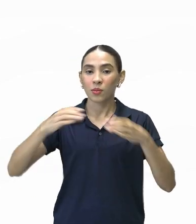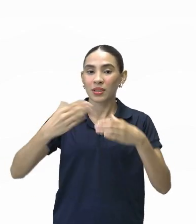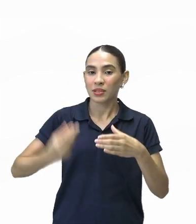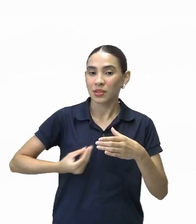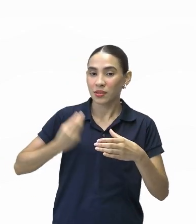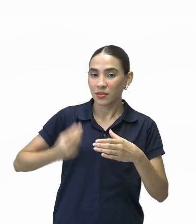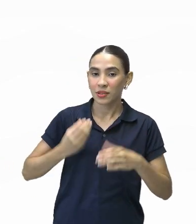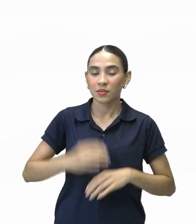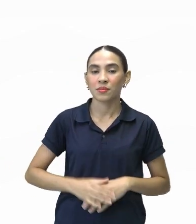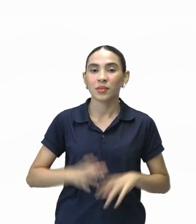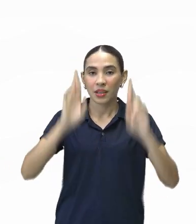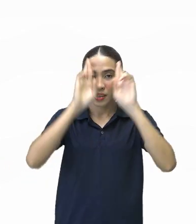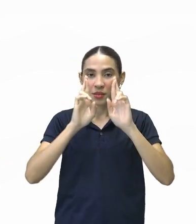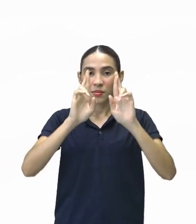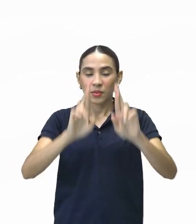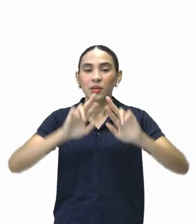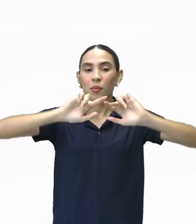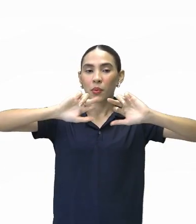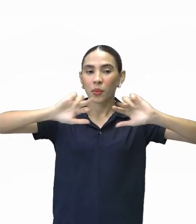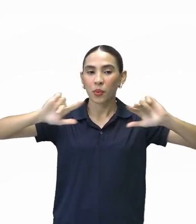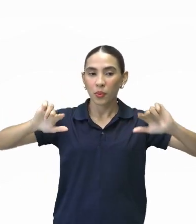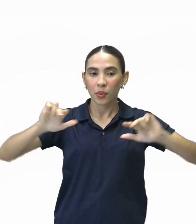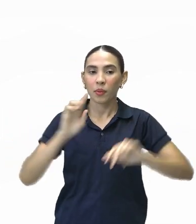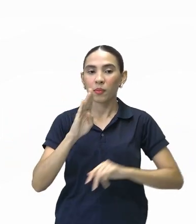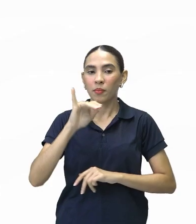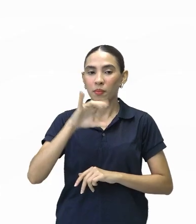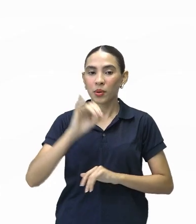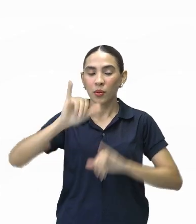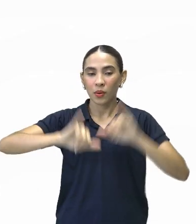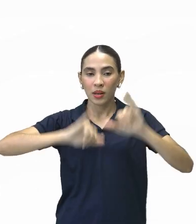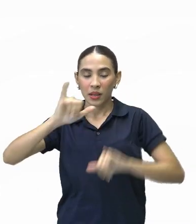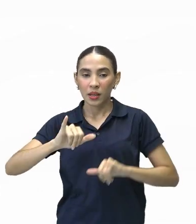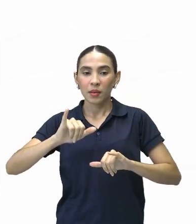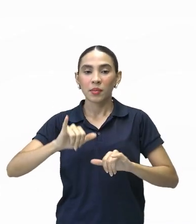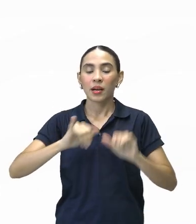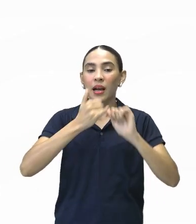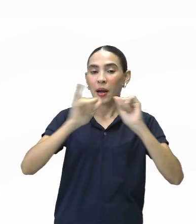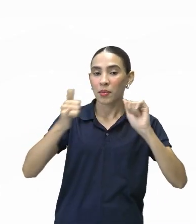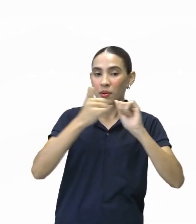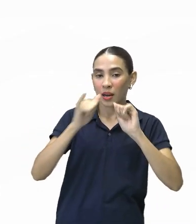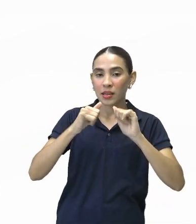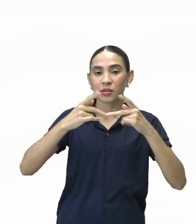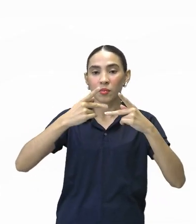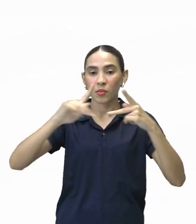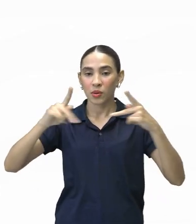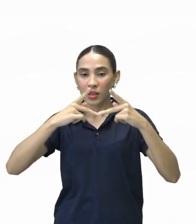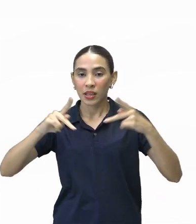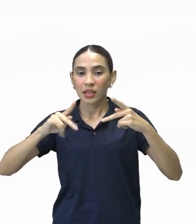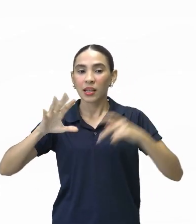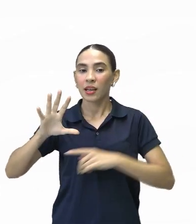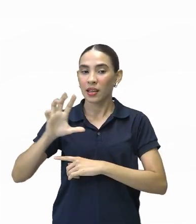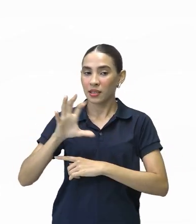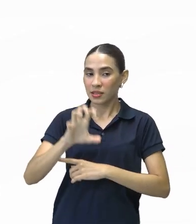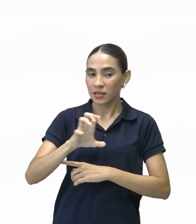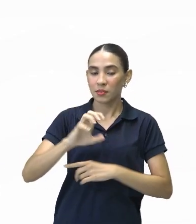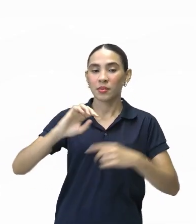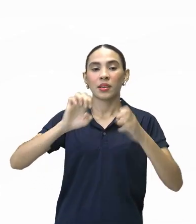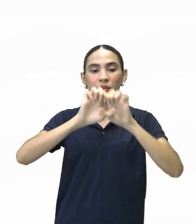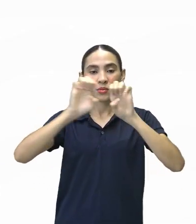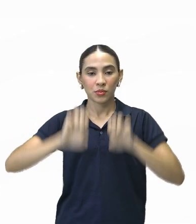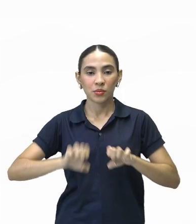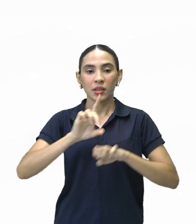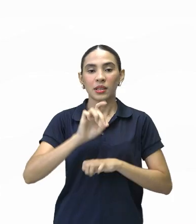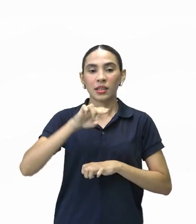Seres Vivos, Respeito à Diversidade Bioquímica, Aminoácidos, Proteínas, Enzimas, Estrutura